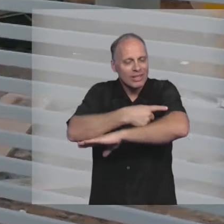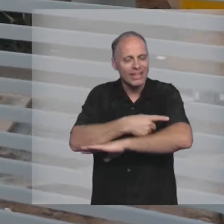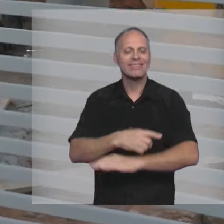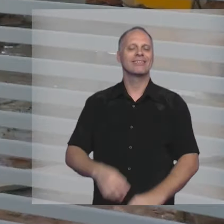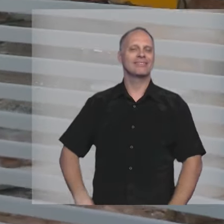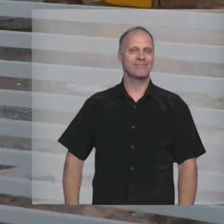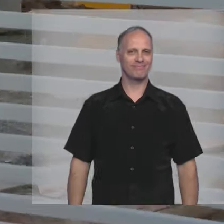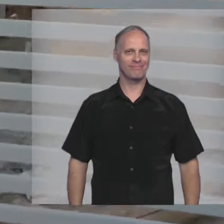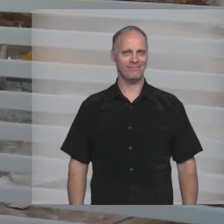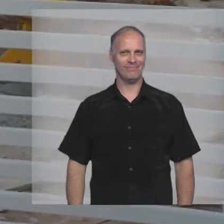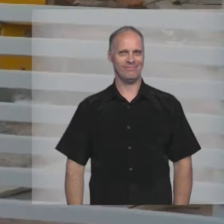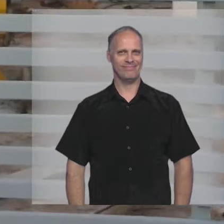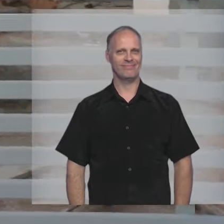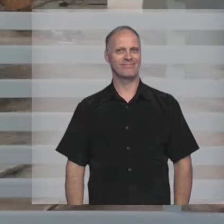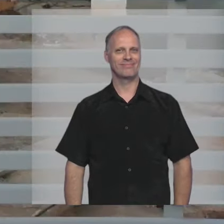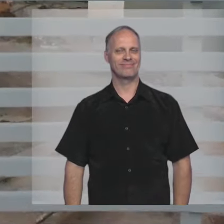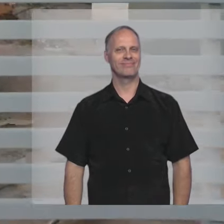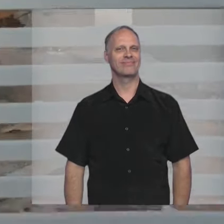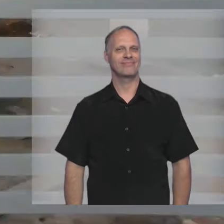combinados.